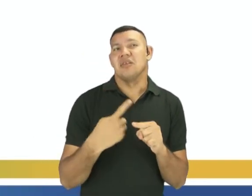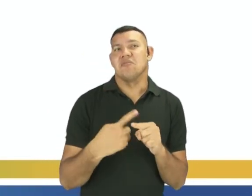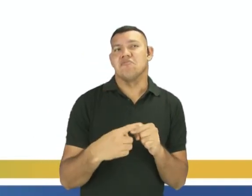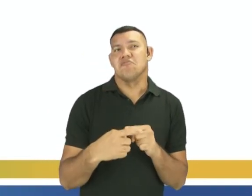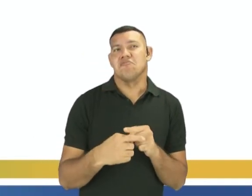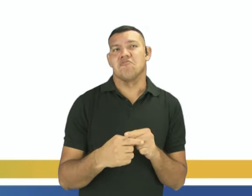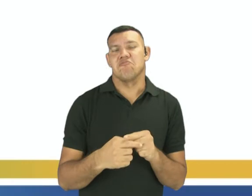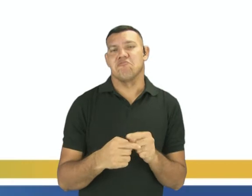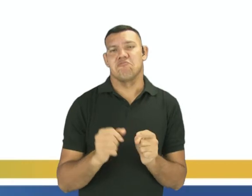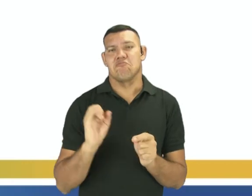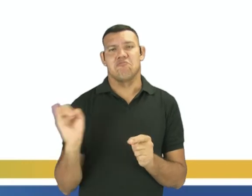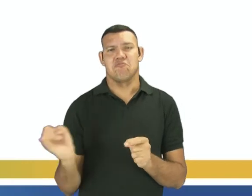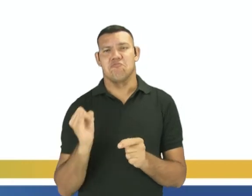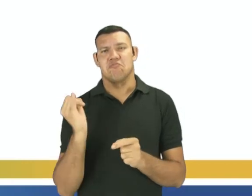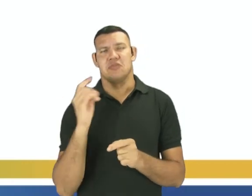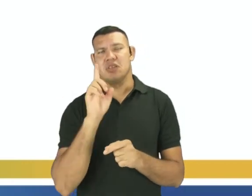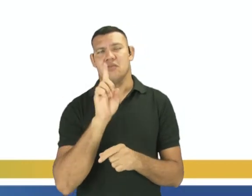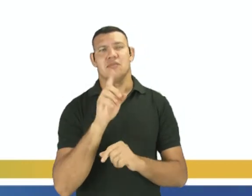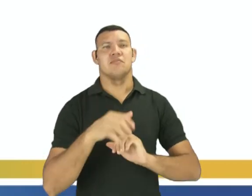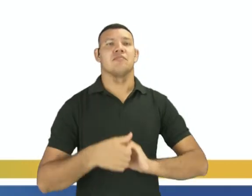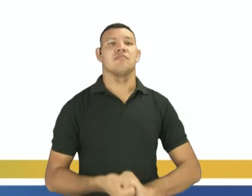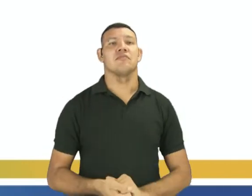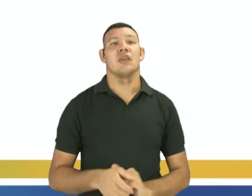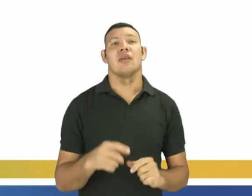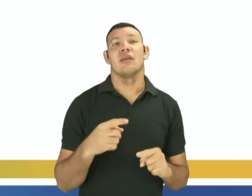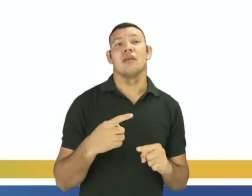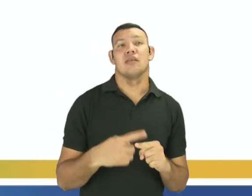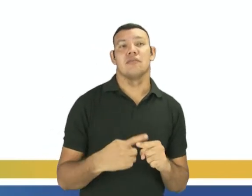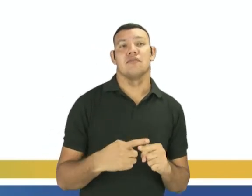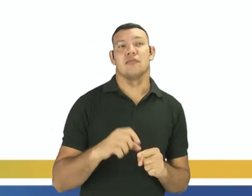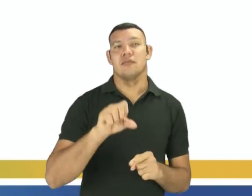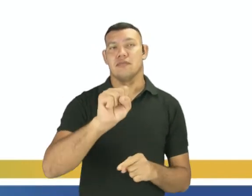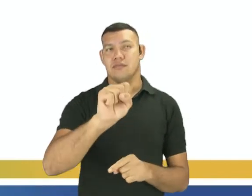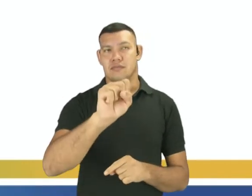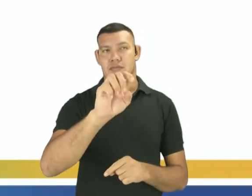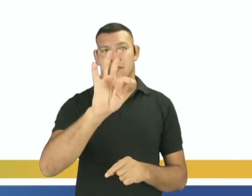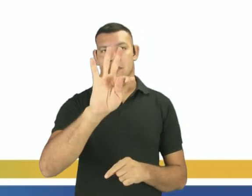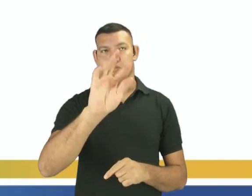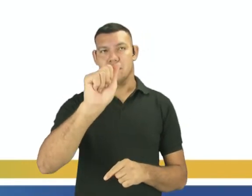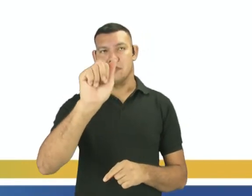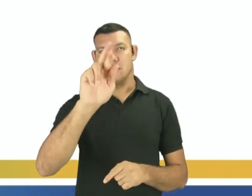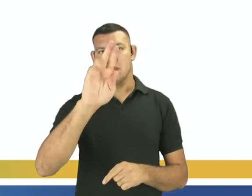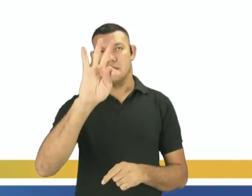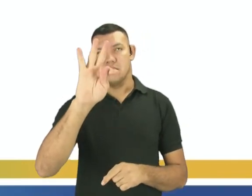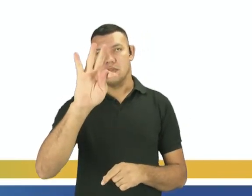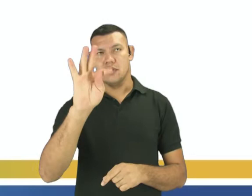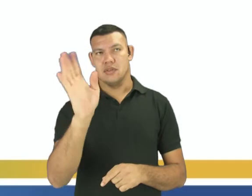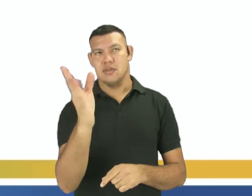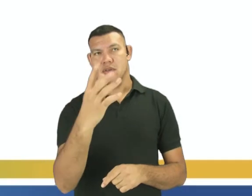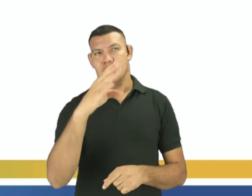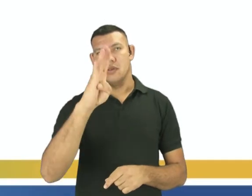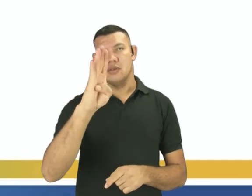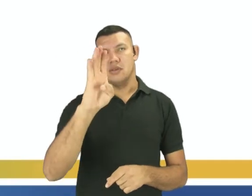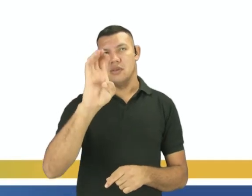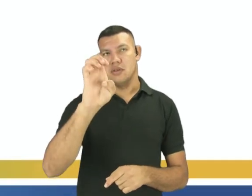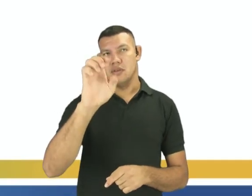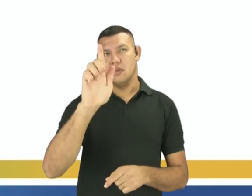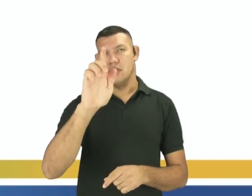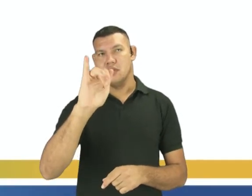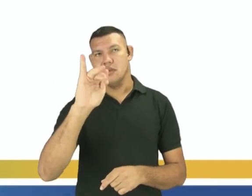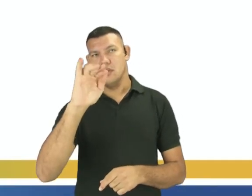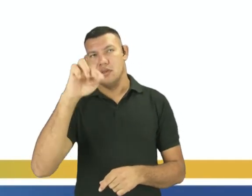I start working on Monday. Eu começo a trabalhar na segunda-feira. O verbo start,